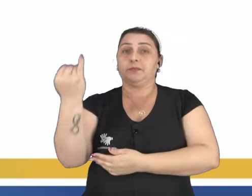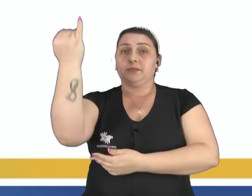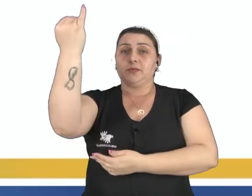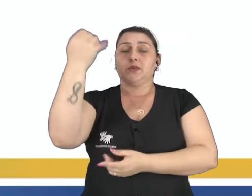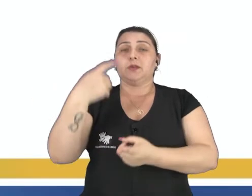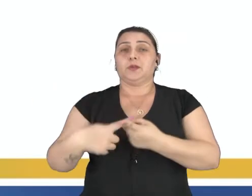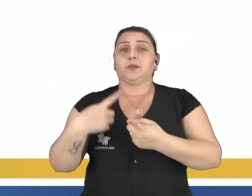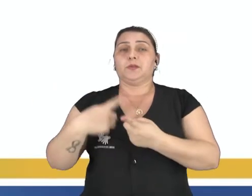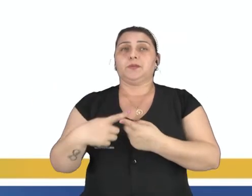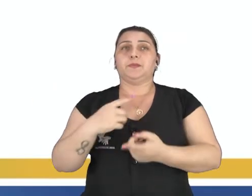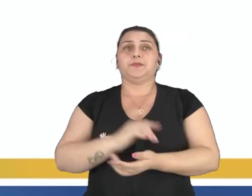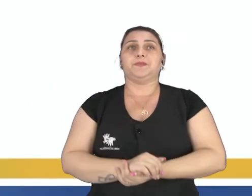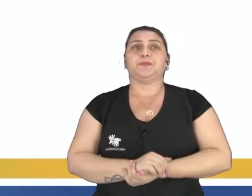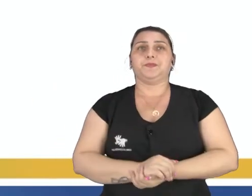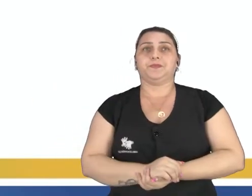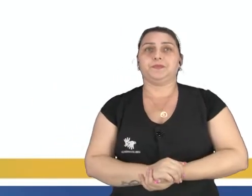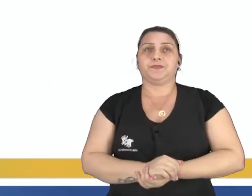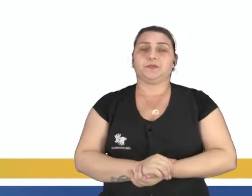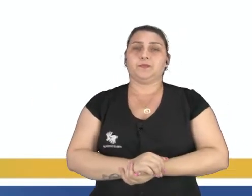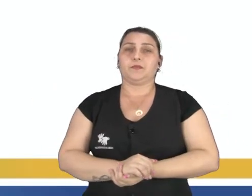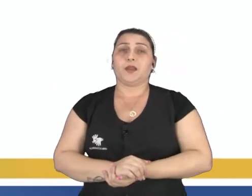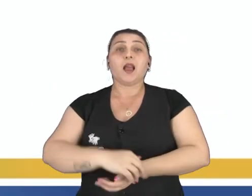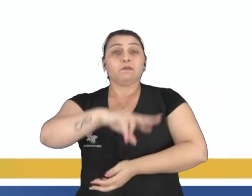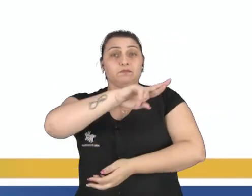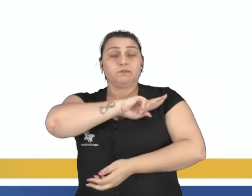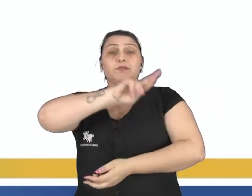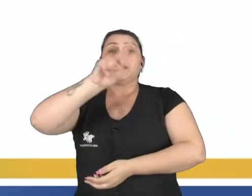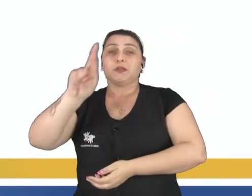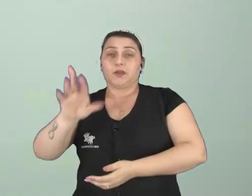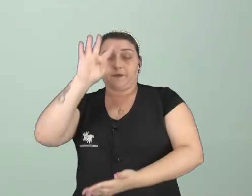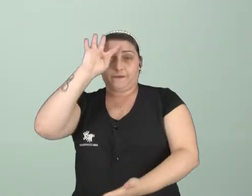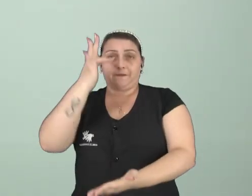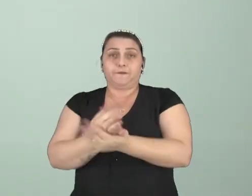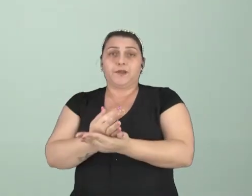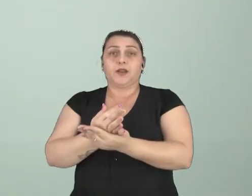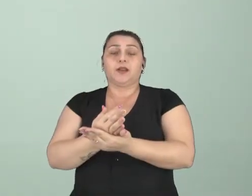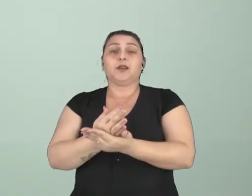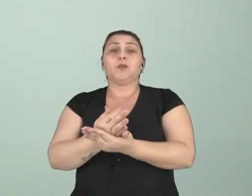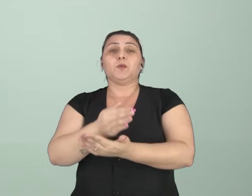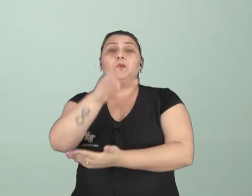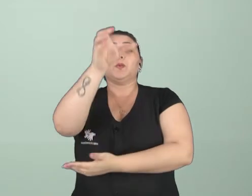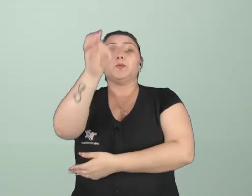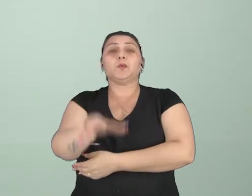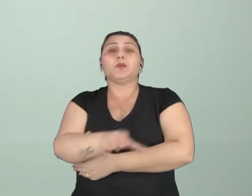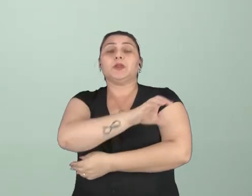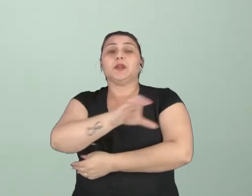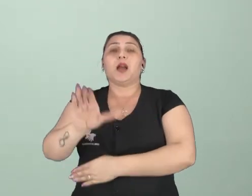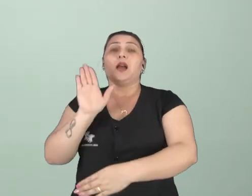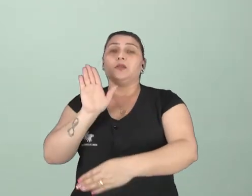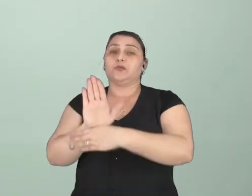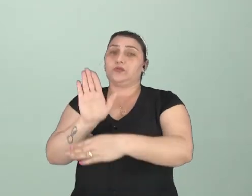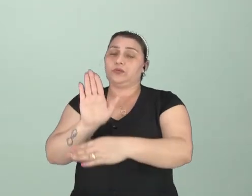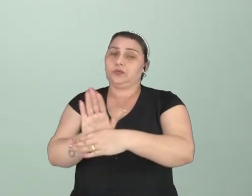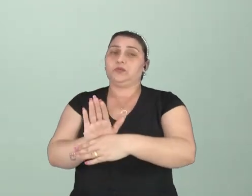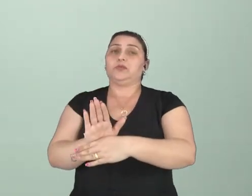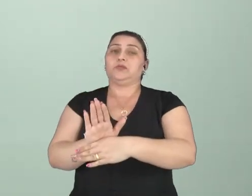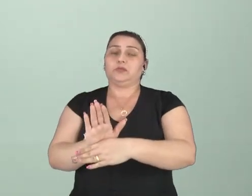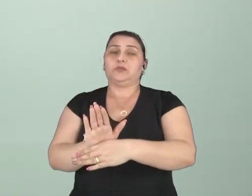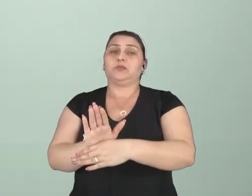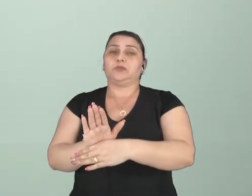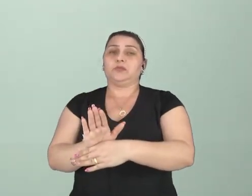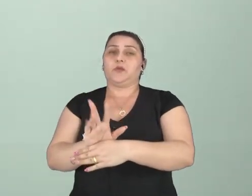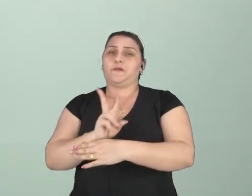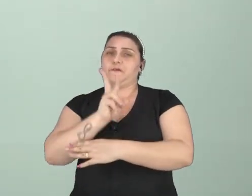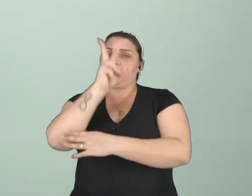esse ponto porque a religião, a fé cristã, o cristianismo, ele cooperou muito